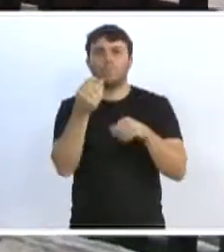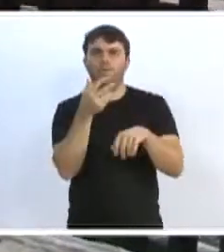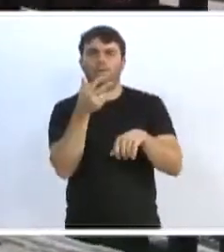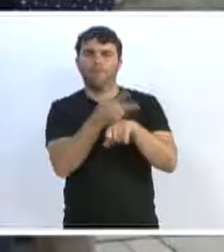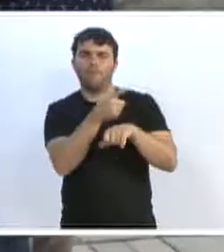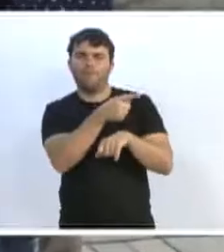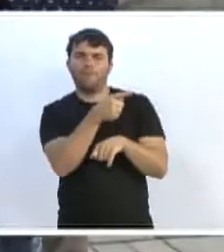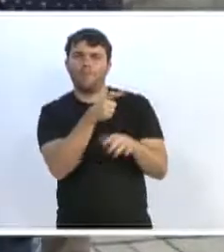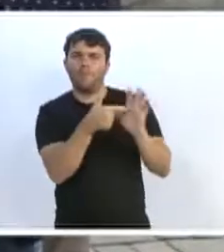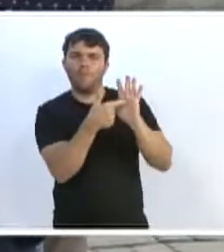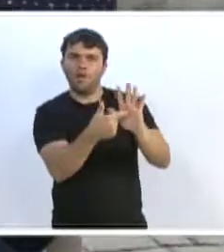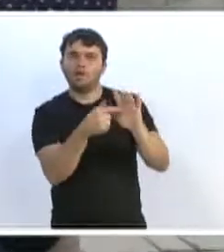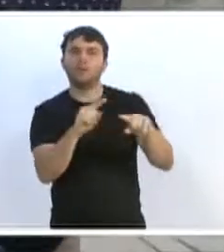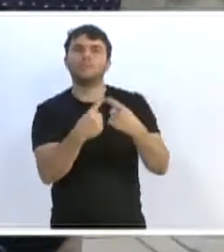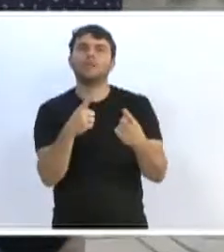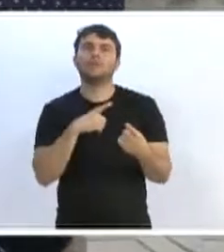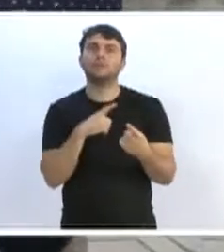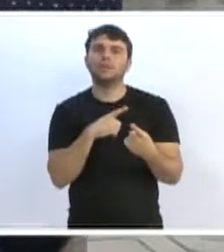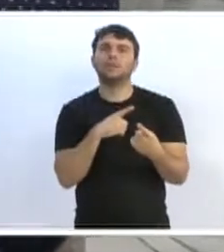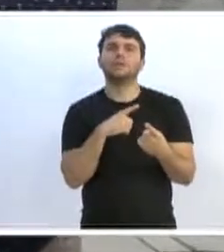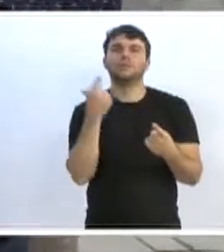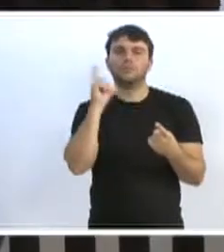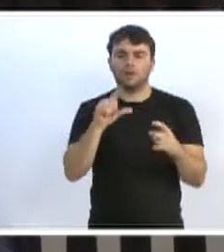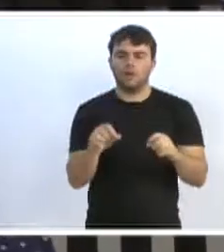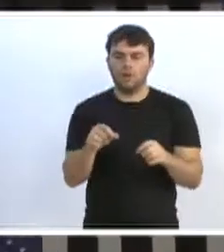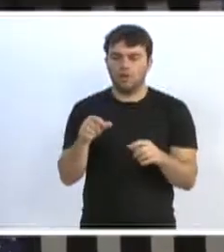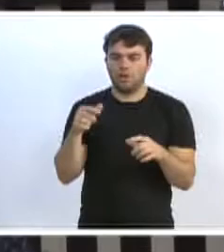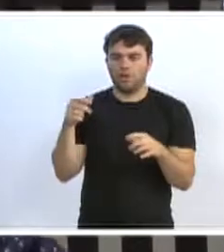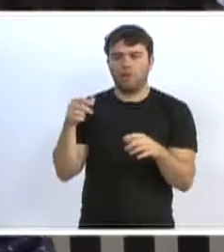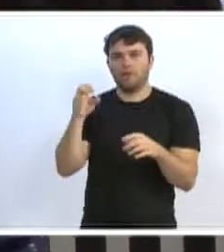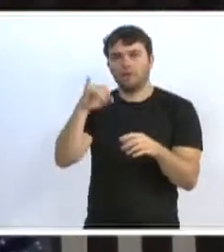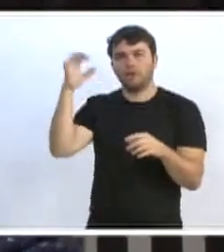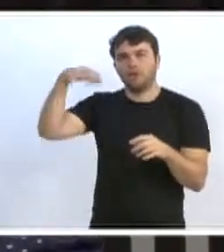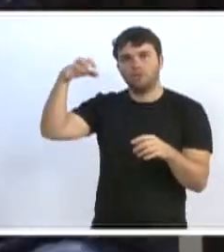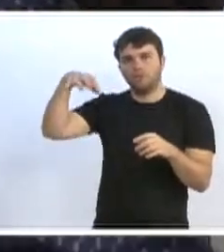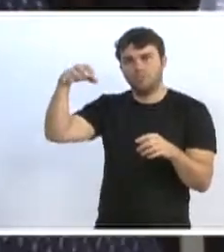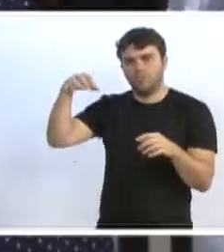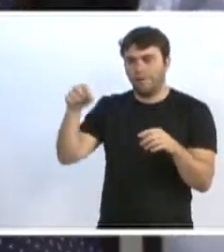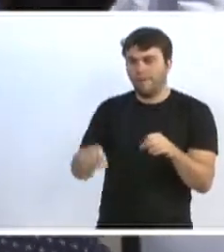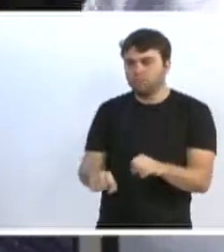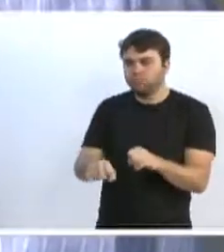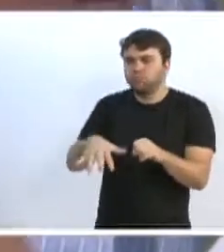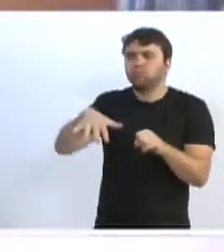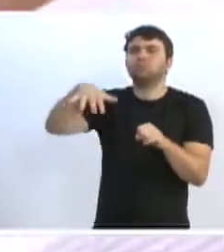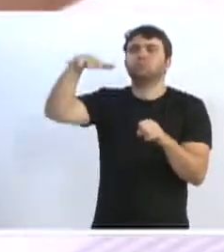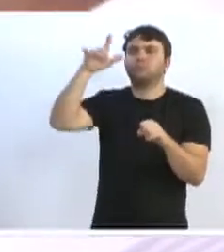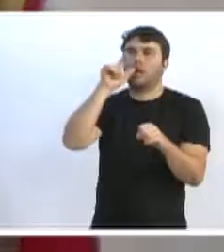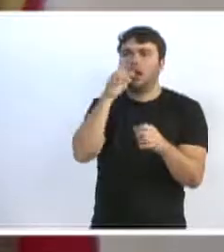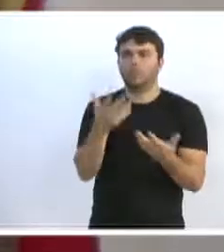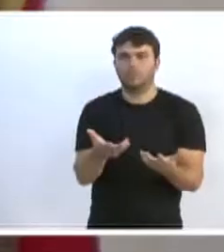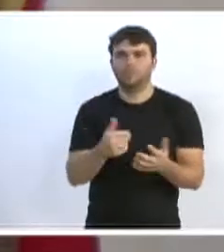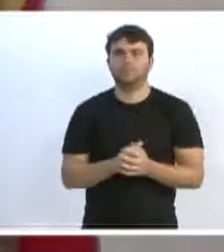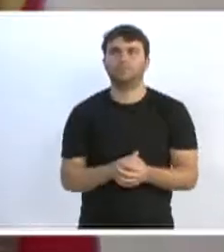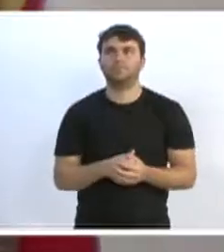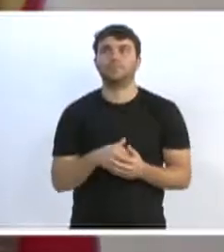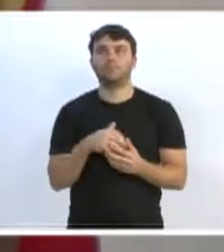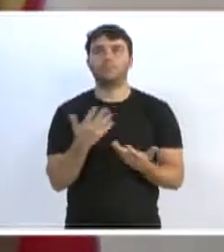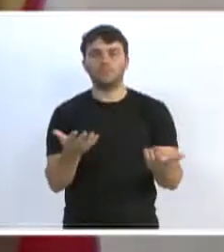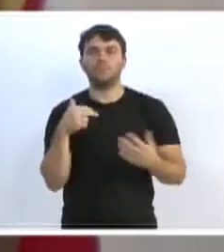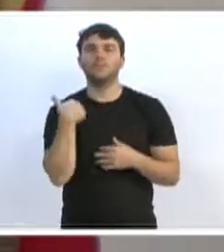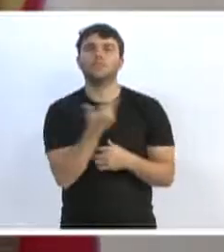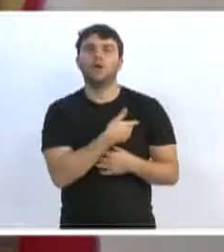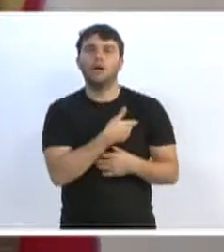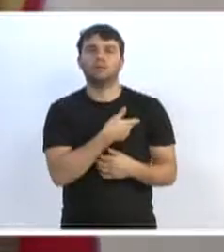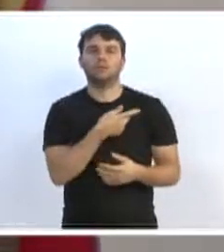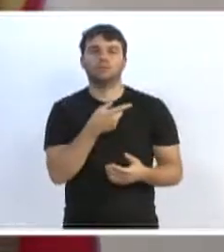mostrar, uma subidinha de morro está enchendo de água lá quando há as trovadas. Pois bem, tivemos aí o compromisso dos